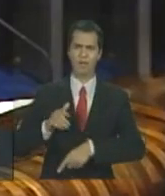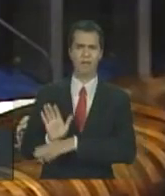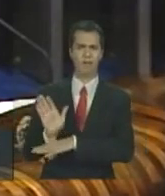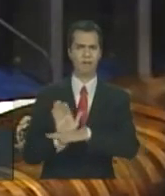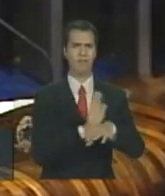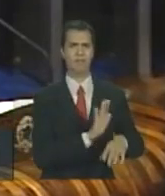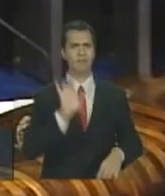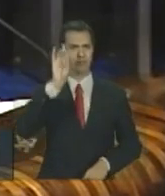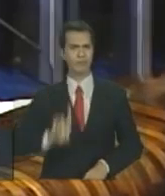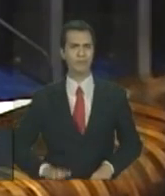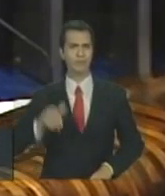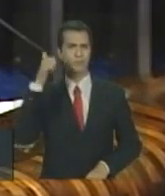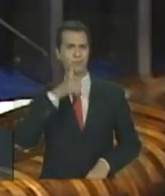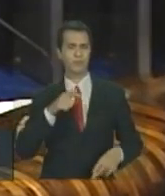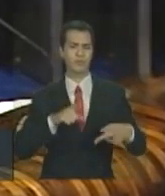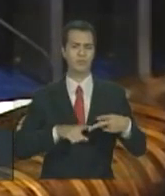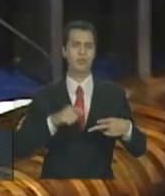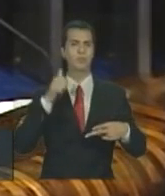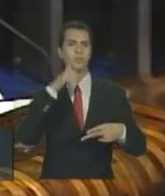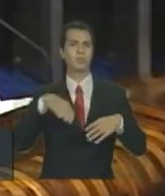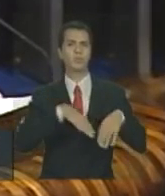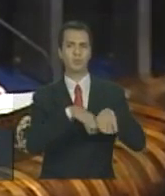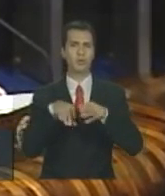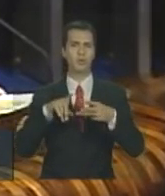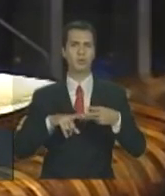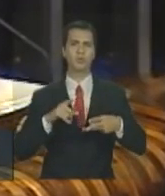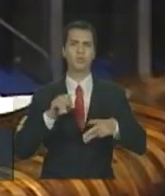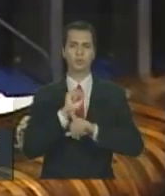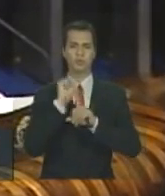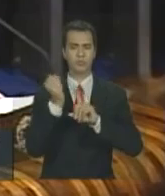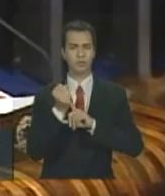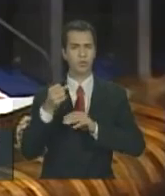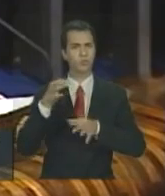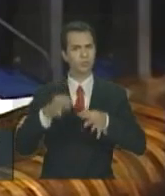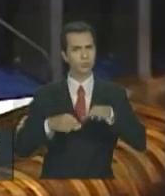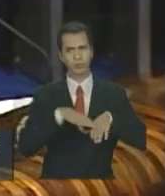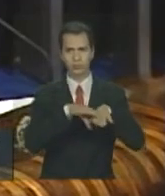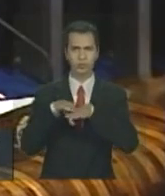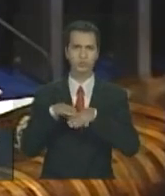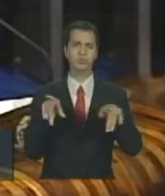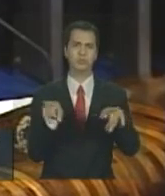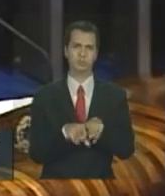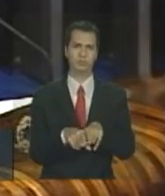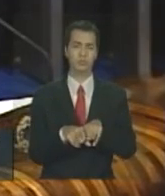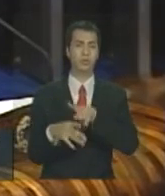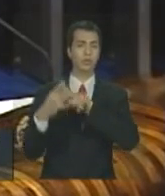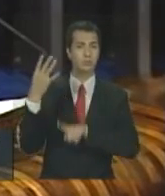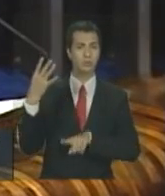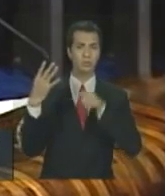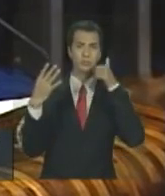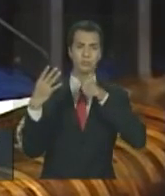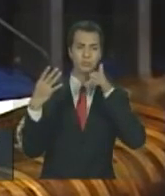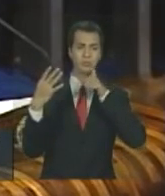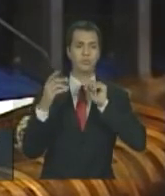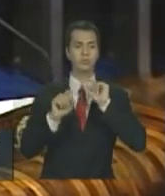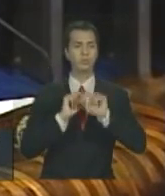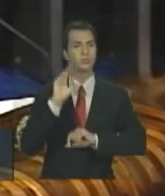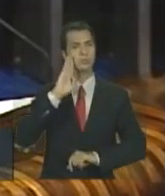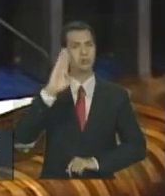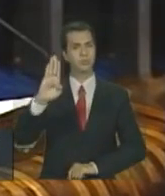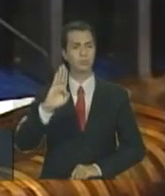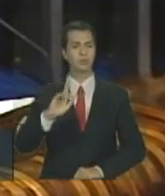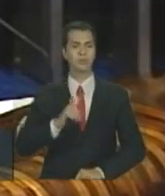mulheres, da igualdade de gênero e da justiça social. São mulheres que, sobretudo, se